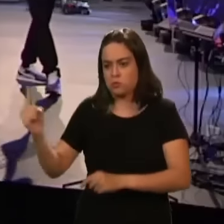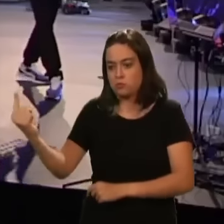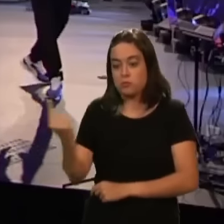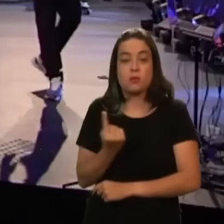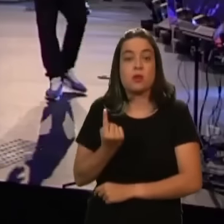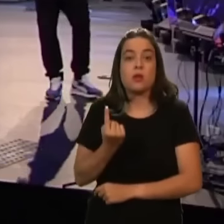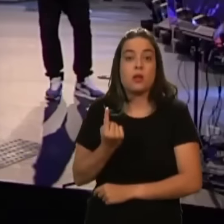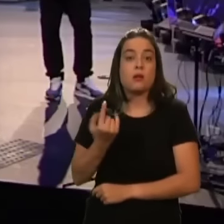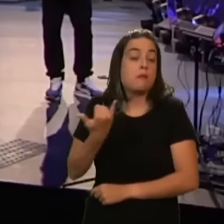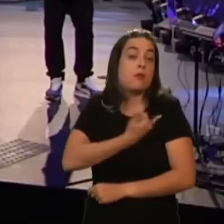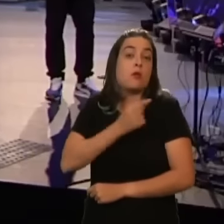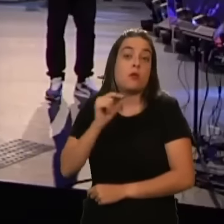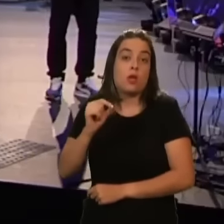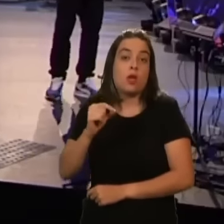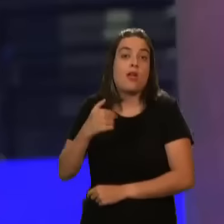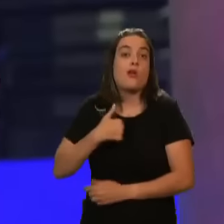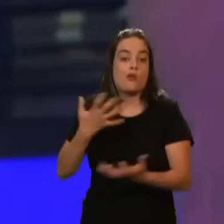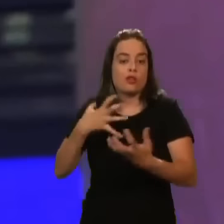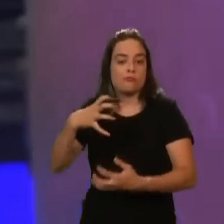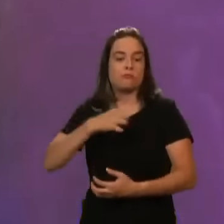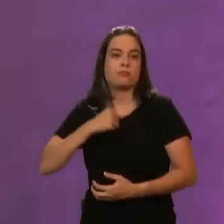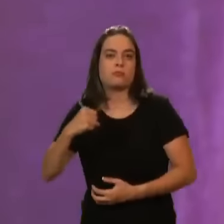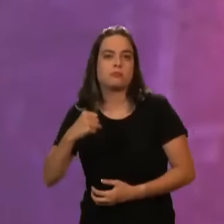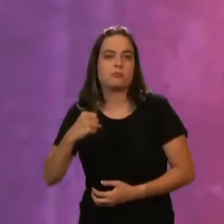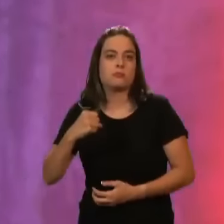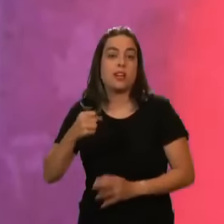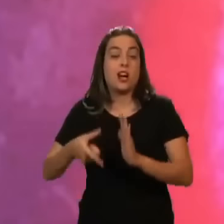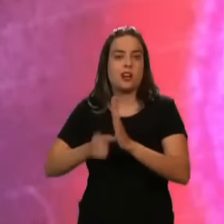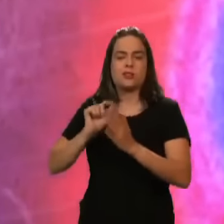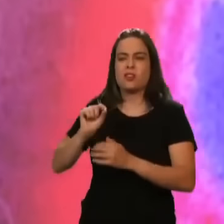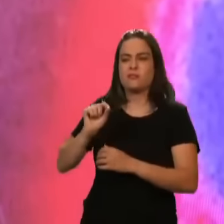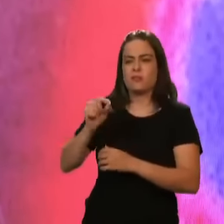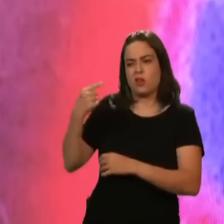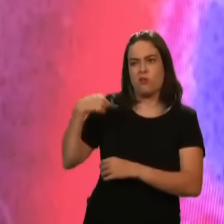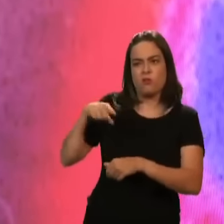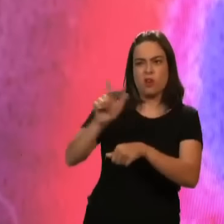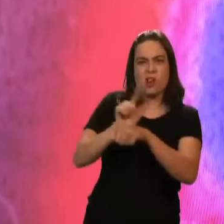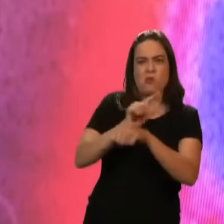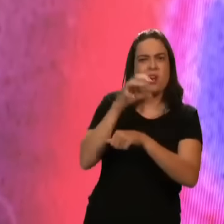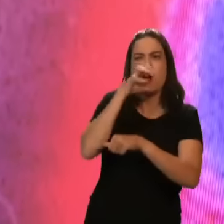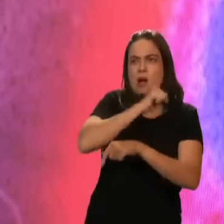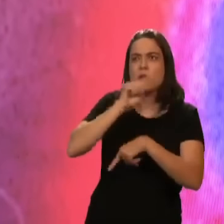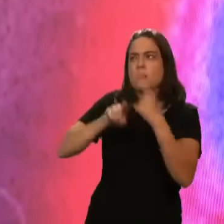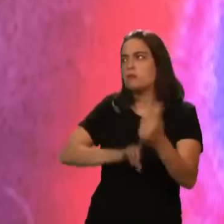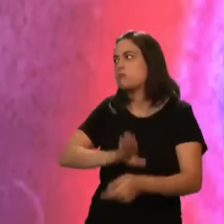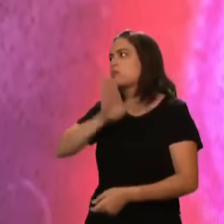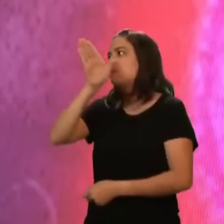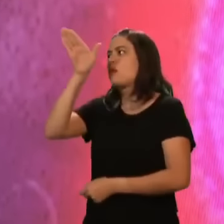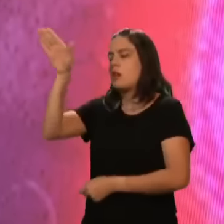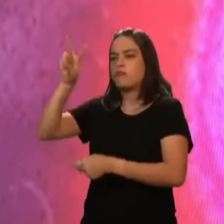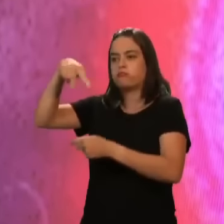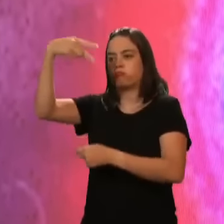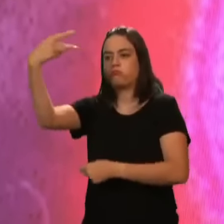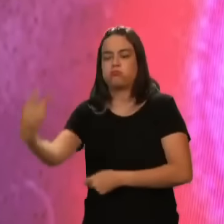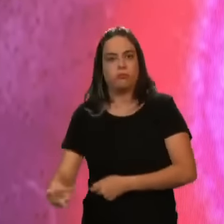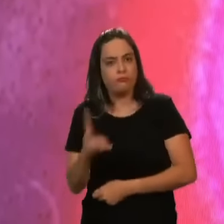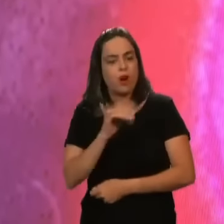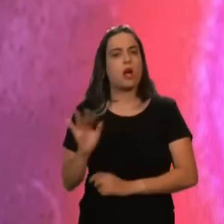se matar. A pessoa falou: só vou passar em Lagoinha, mas eu estou saindo daqui, vou para o viaduto e eu vou me